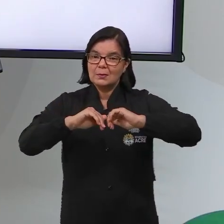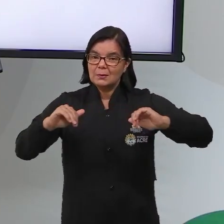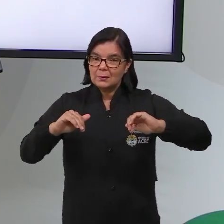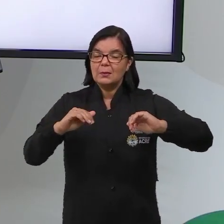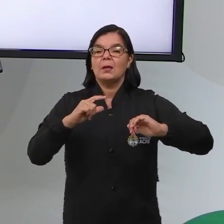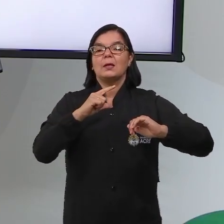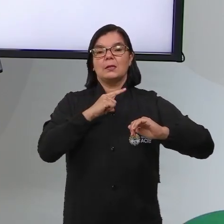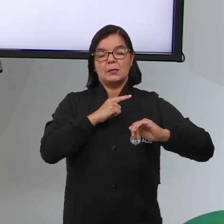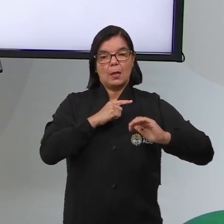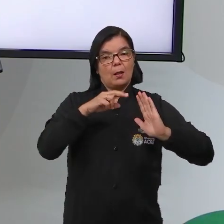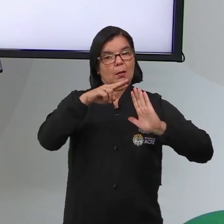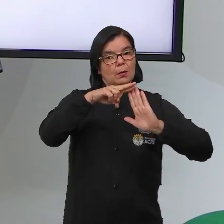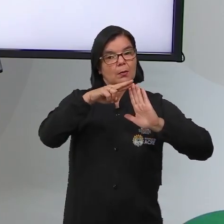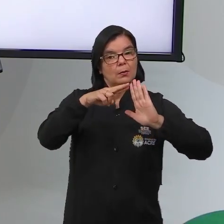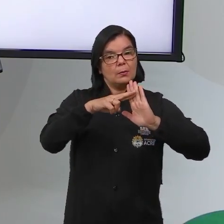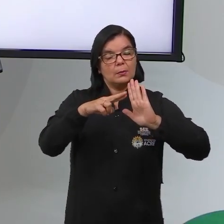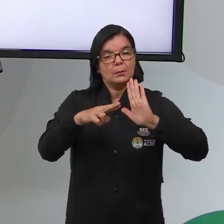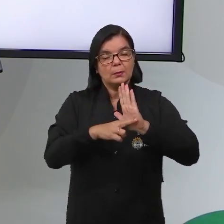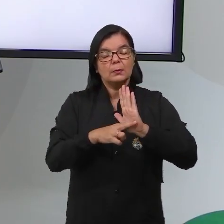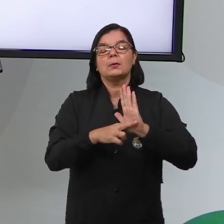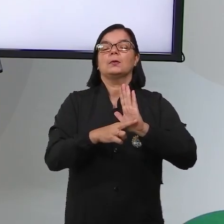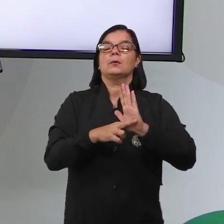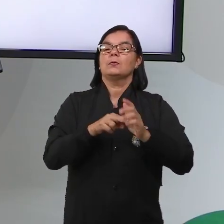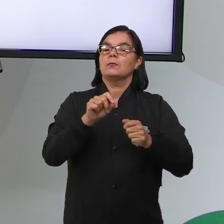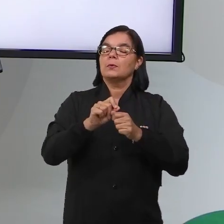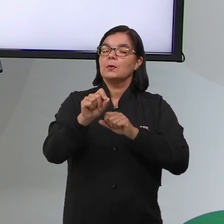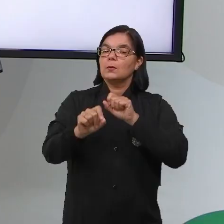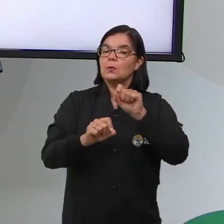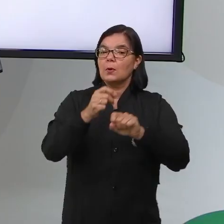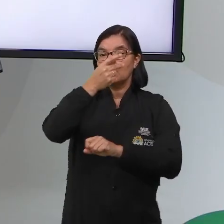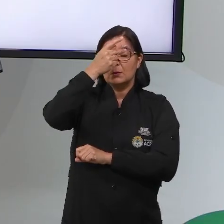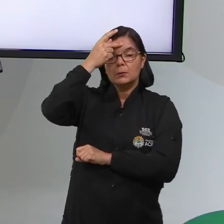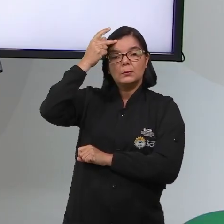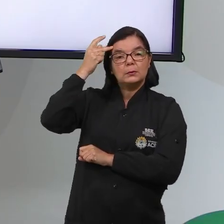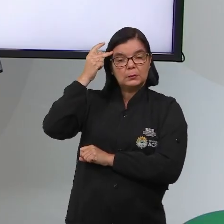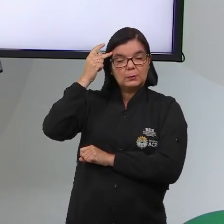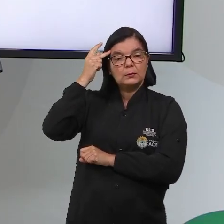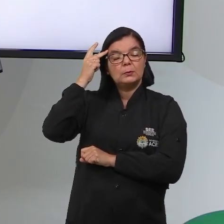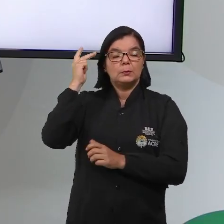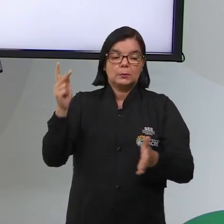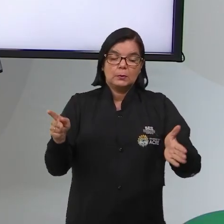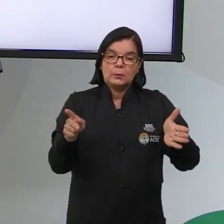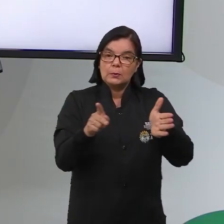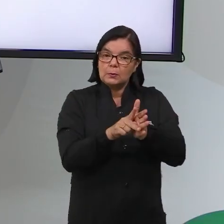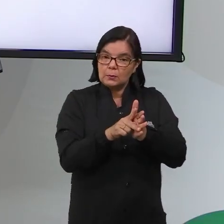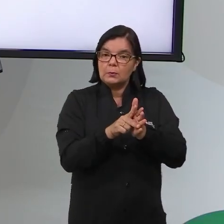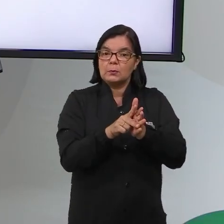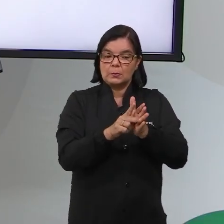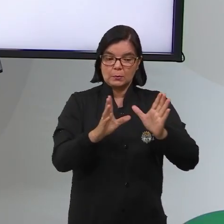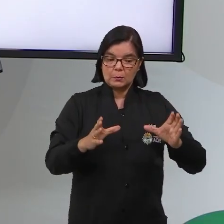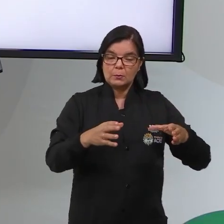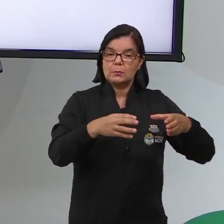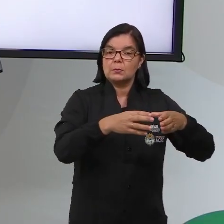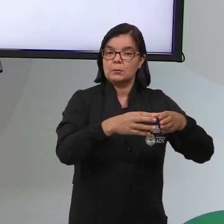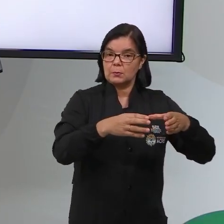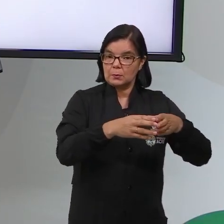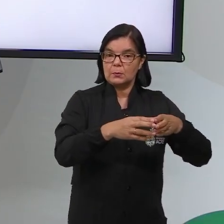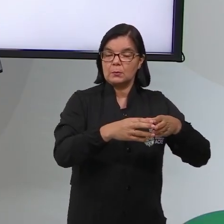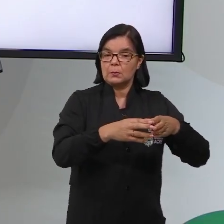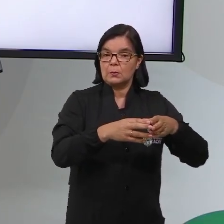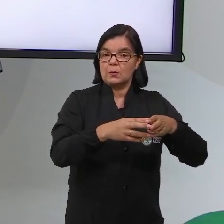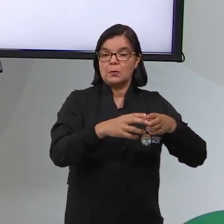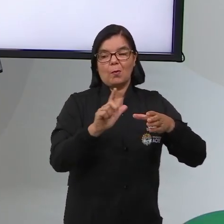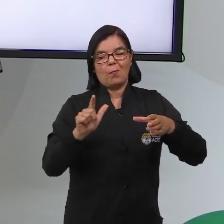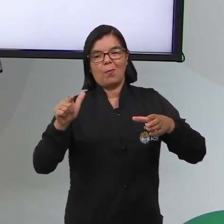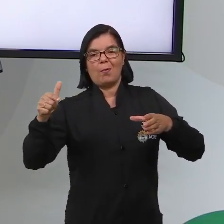existe algum critério que faz com que a pessoa ela pertença a uma classe e não